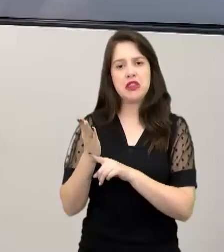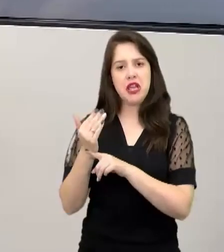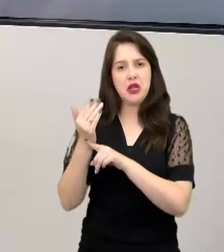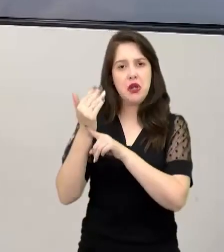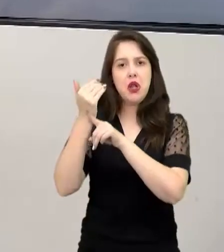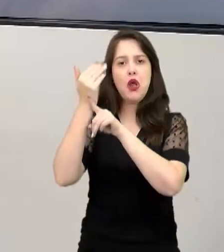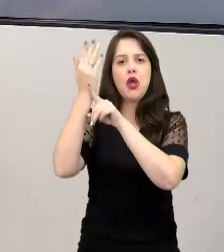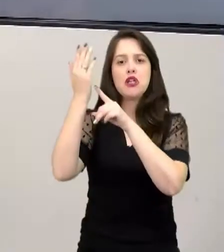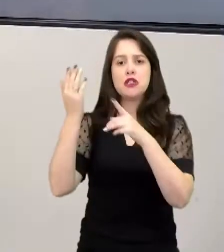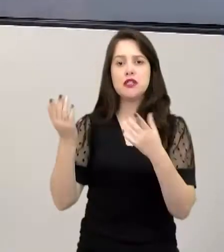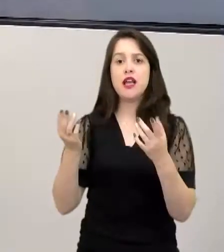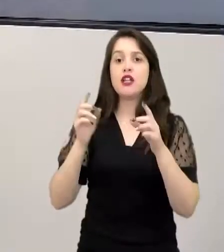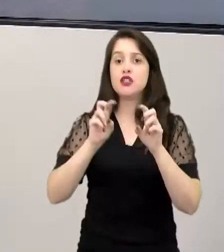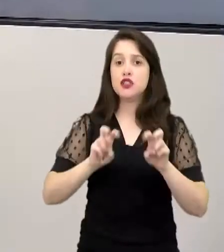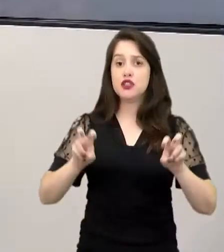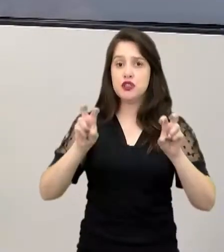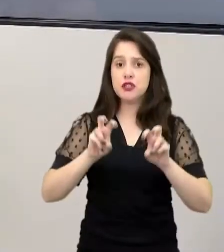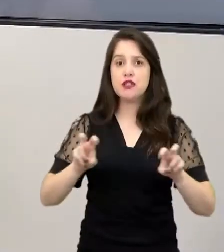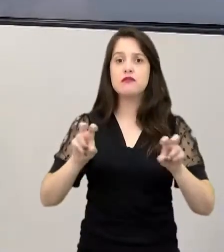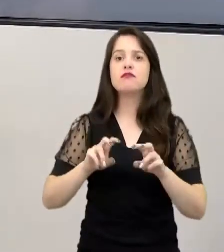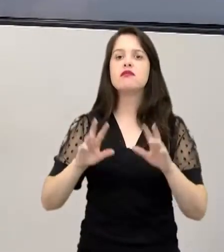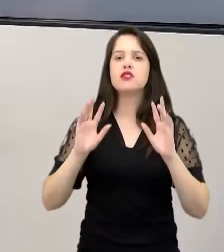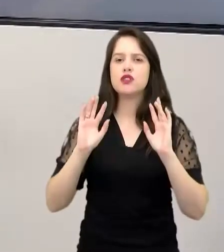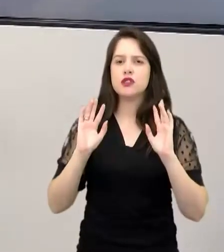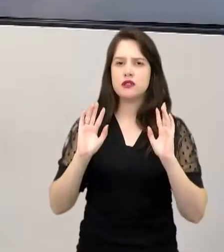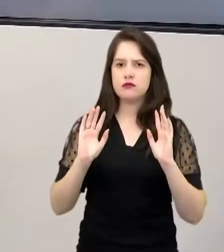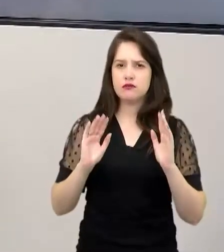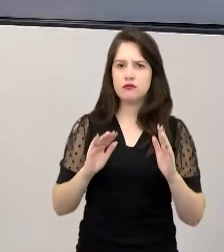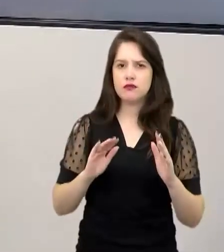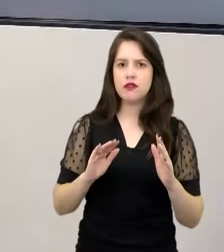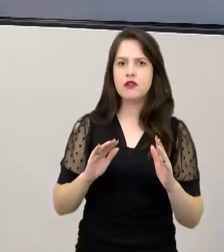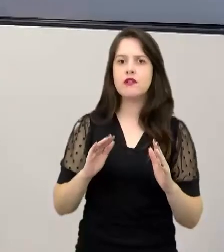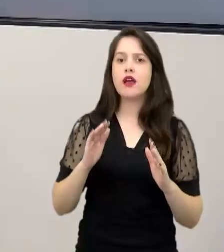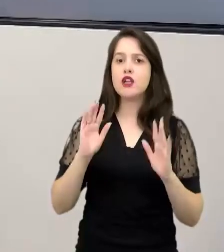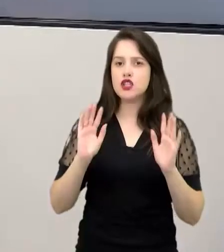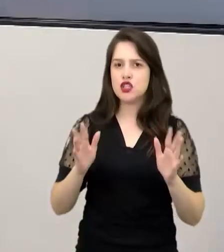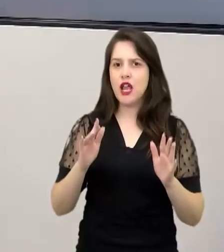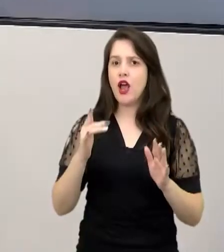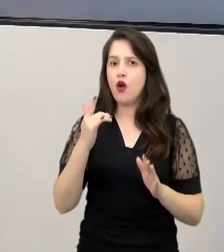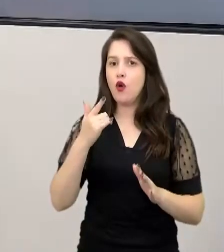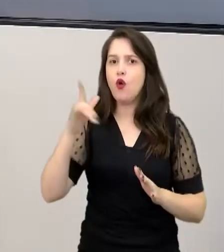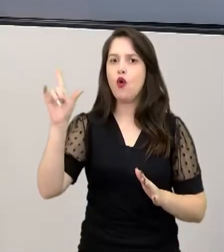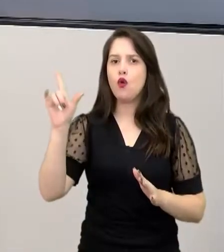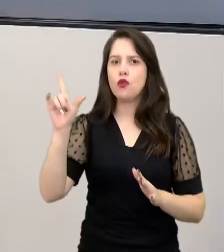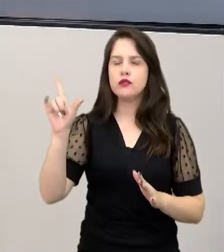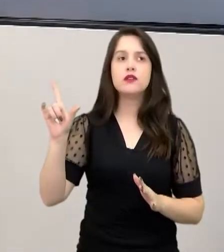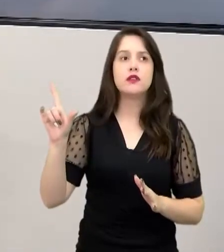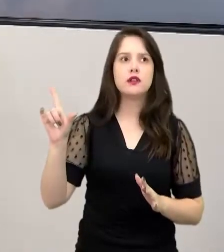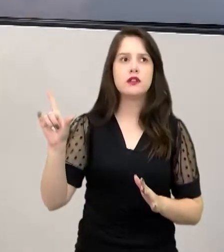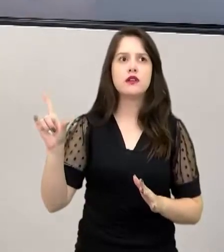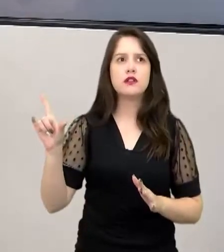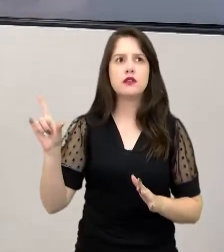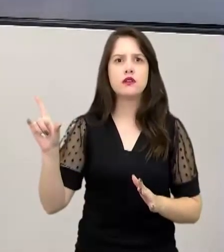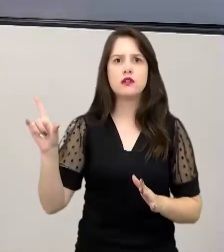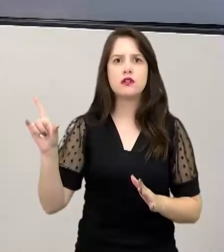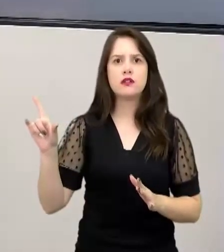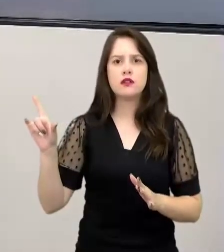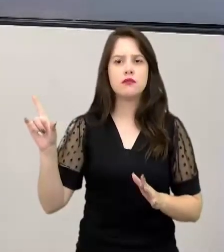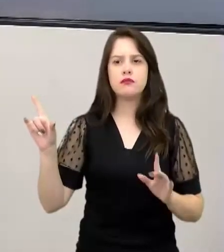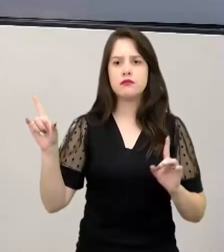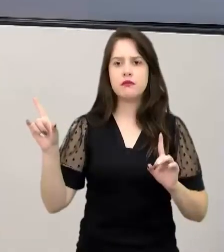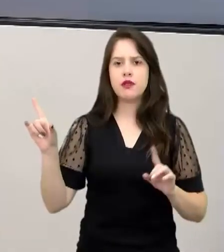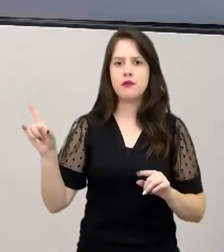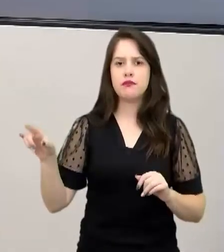questões digitais, né? Então a gente já passou para uma outra escala, exato. A gente está no nível